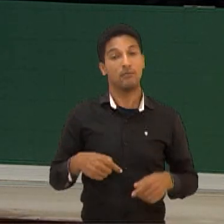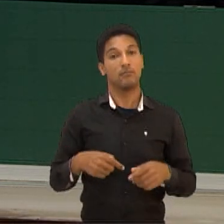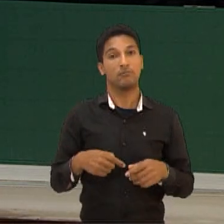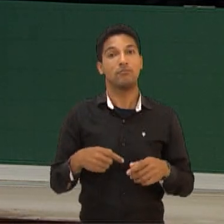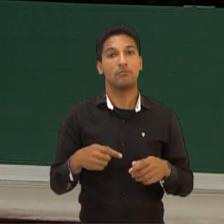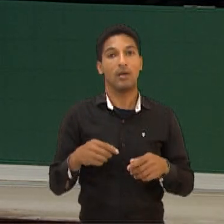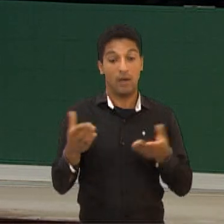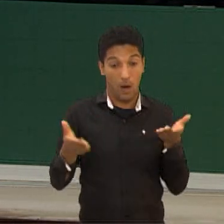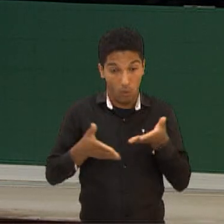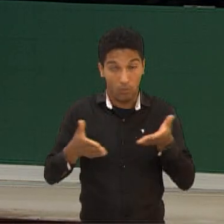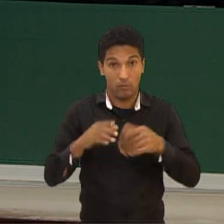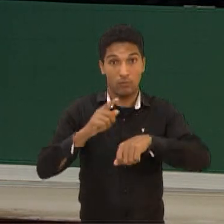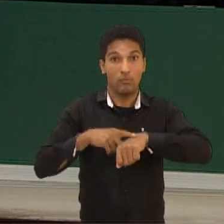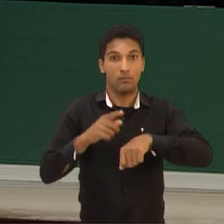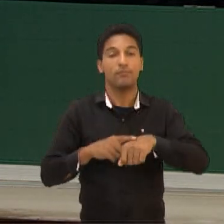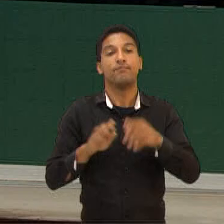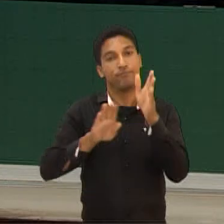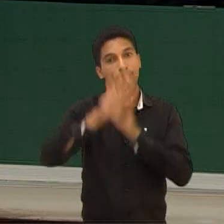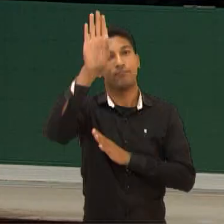momento.